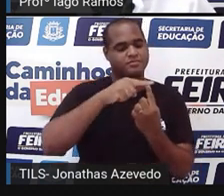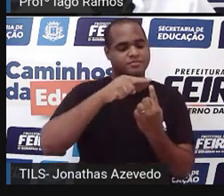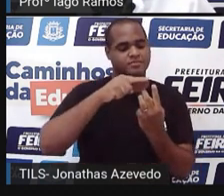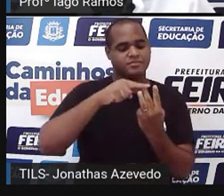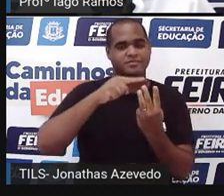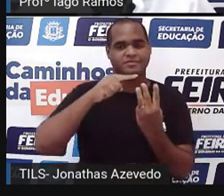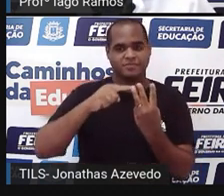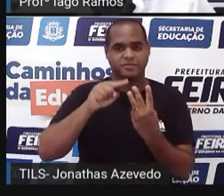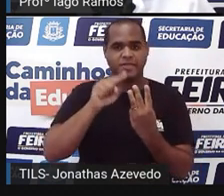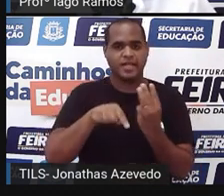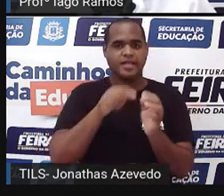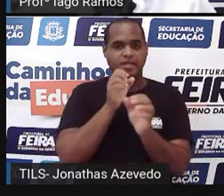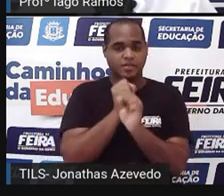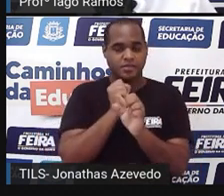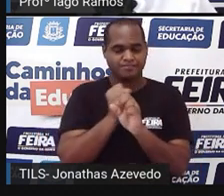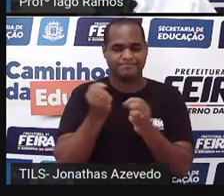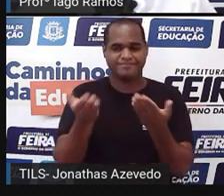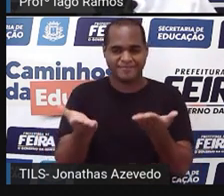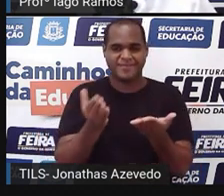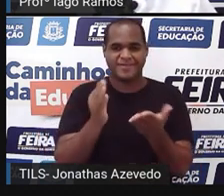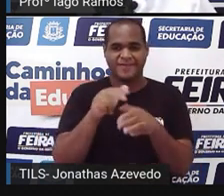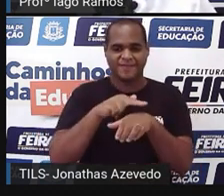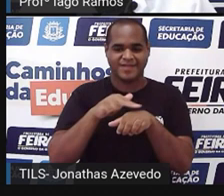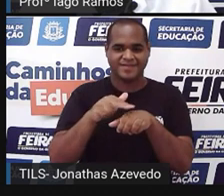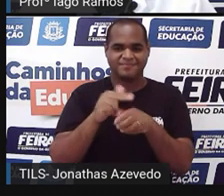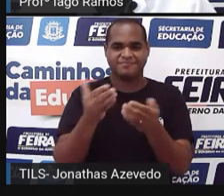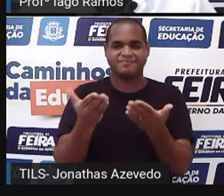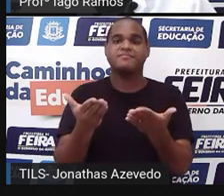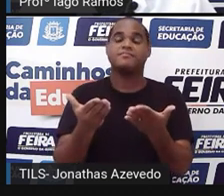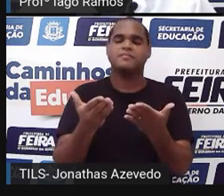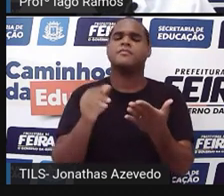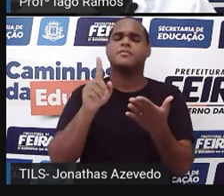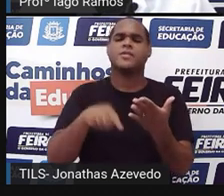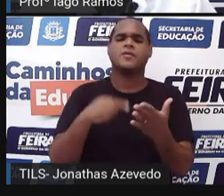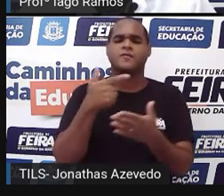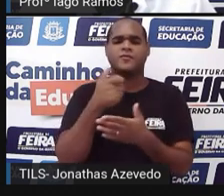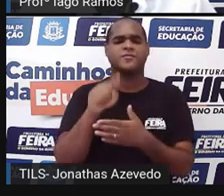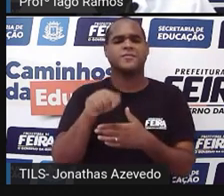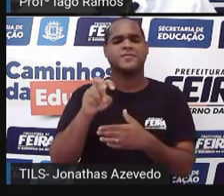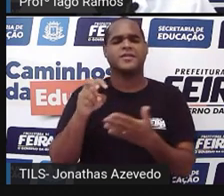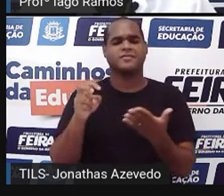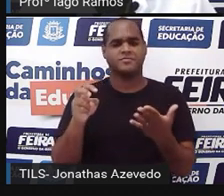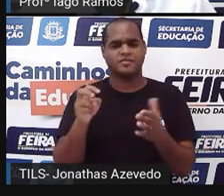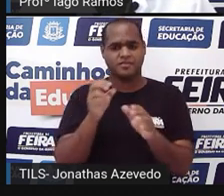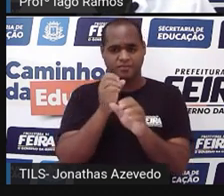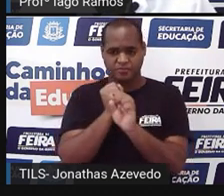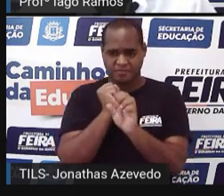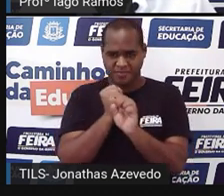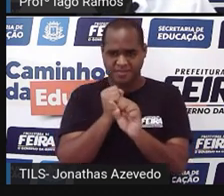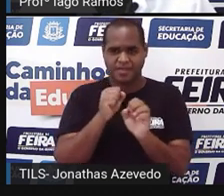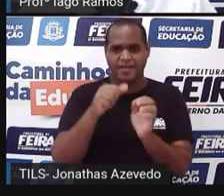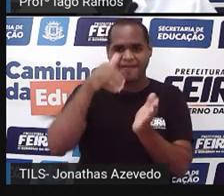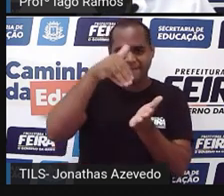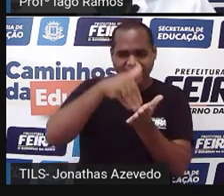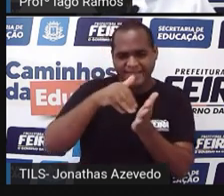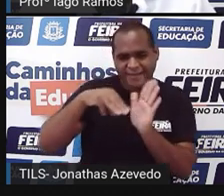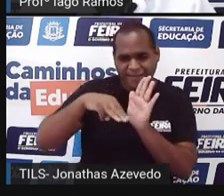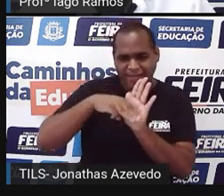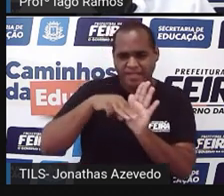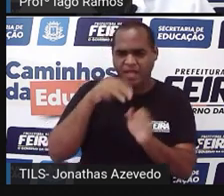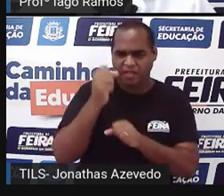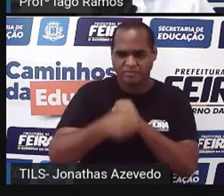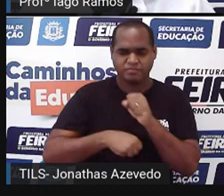unidades vai ser 21 e meio tá Professor Então esse 21,5 é a nota média do final do ano